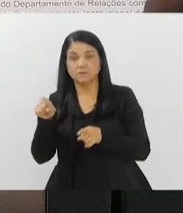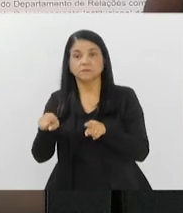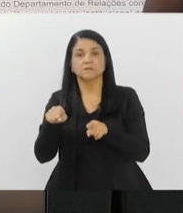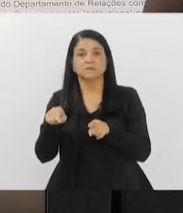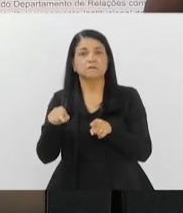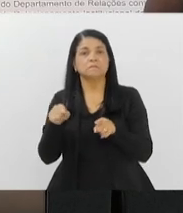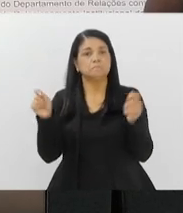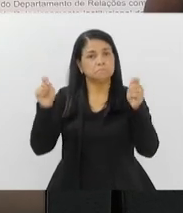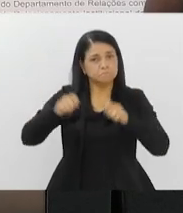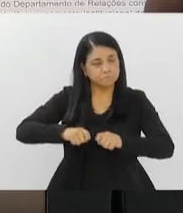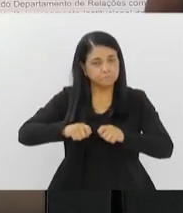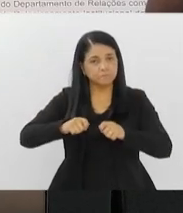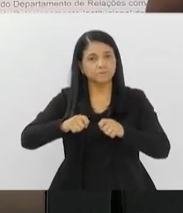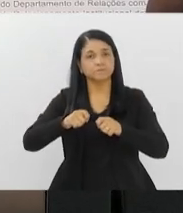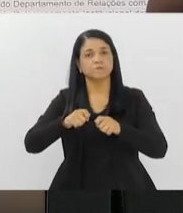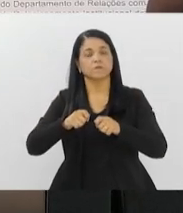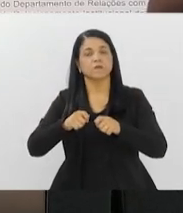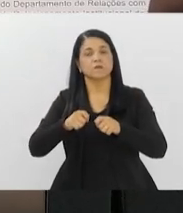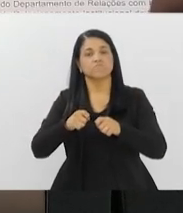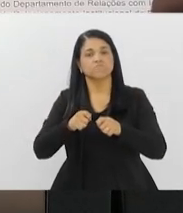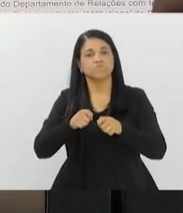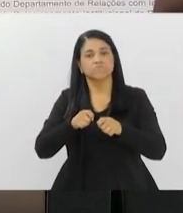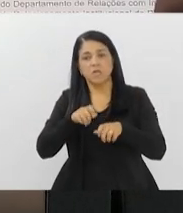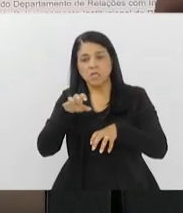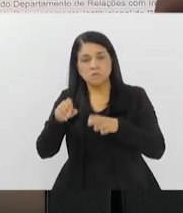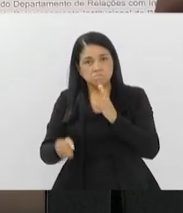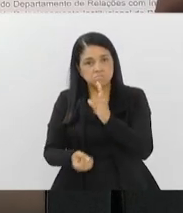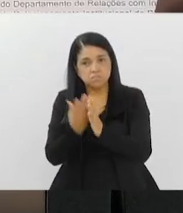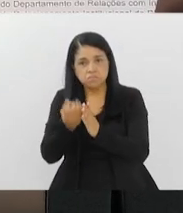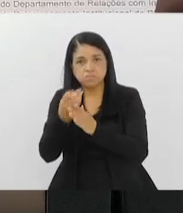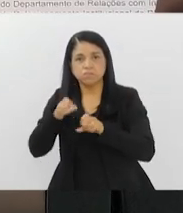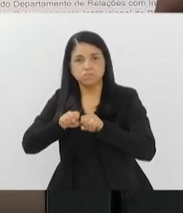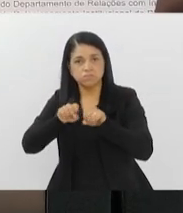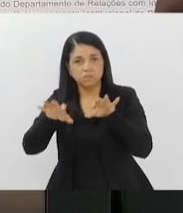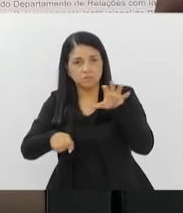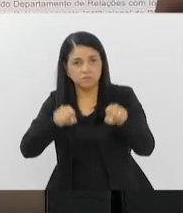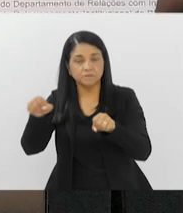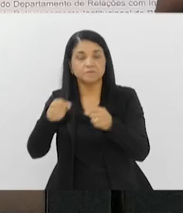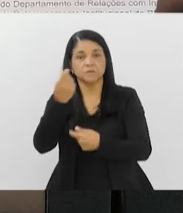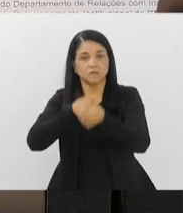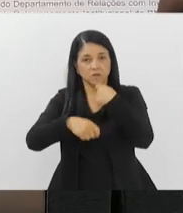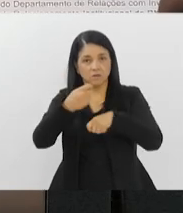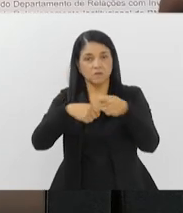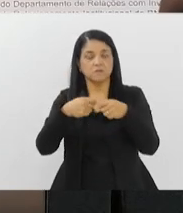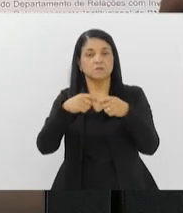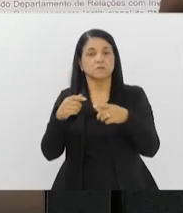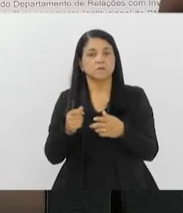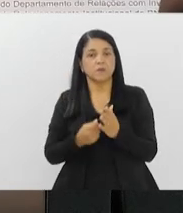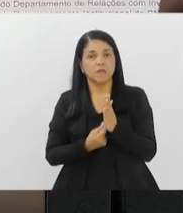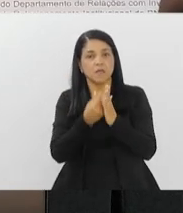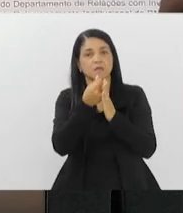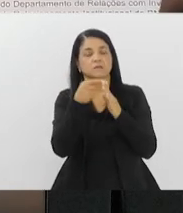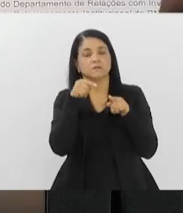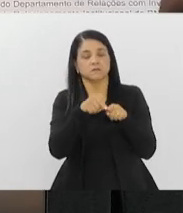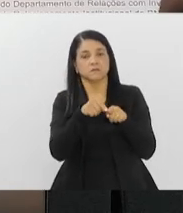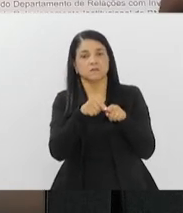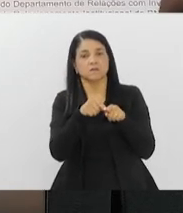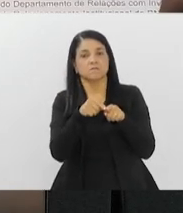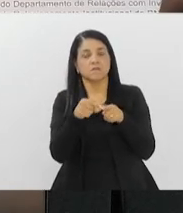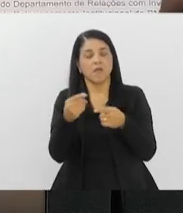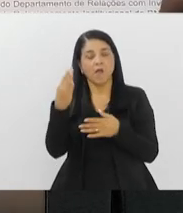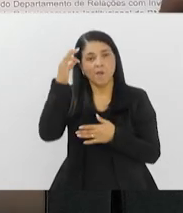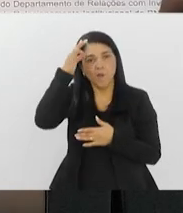podemos não apenas explorar novas oportunidades de negócio, mas também enriquecer nossa compreensão